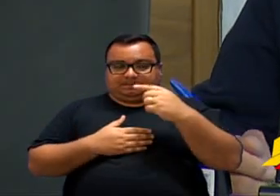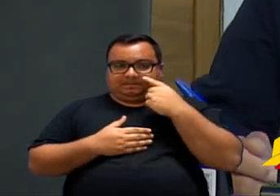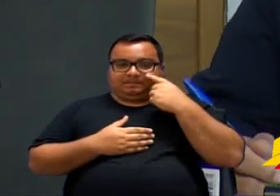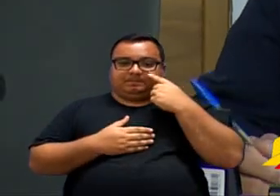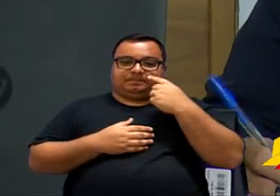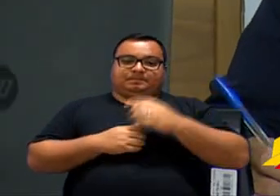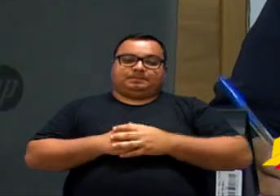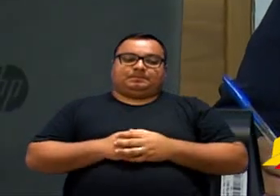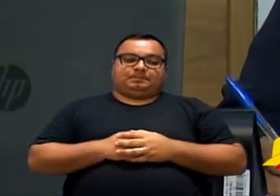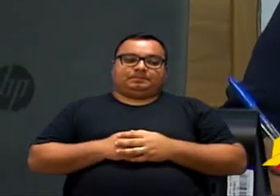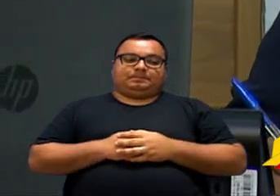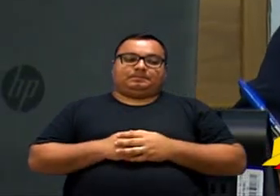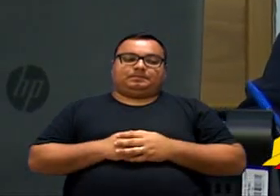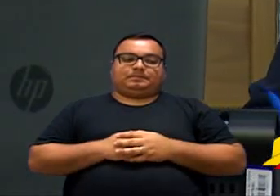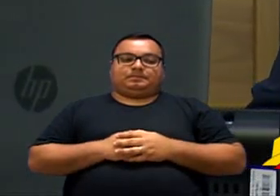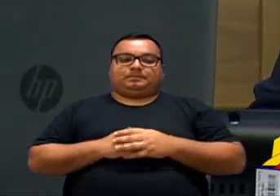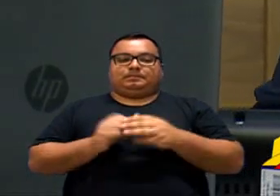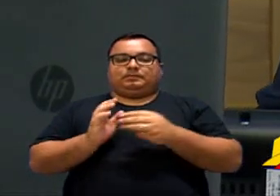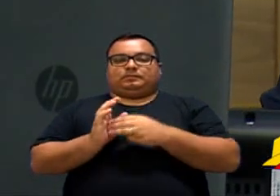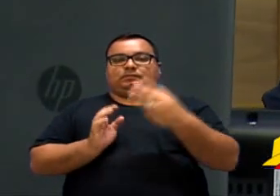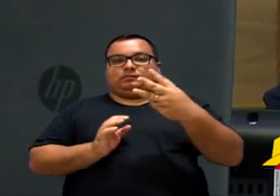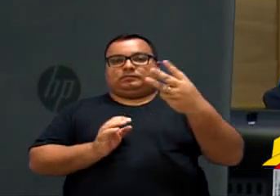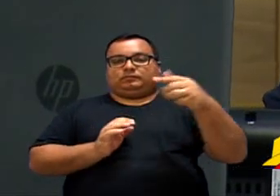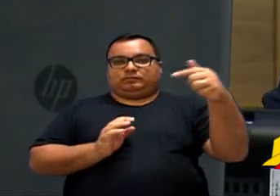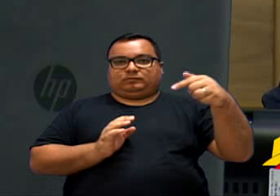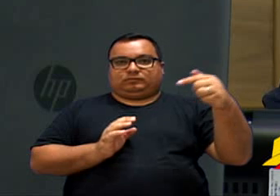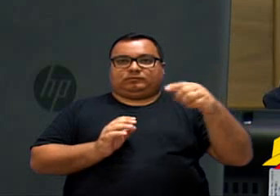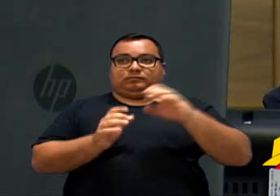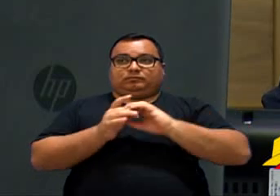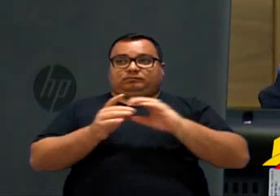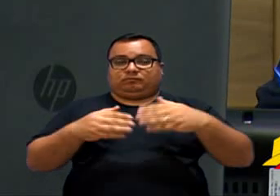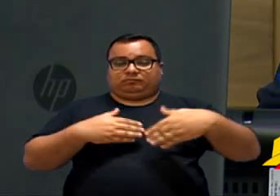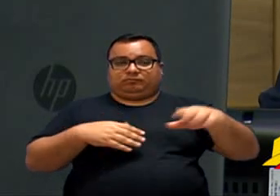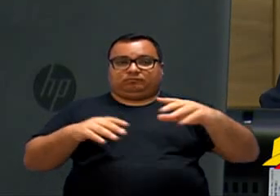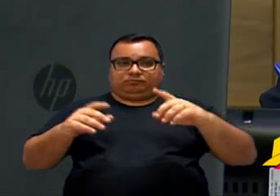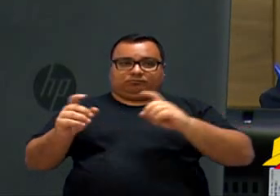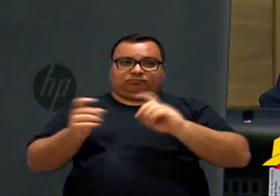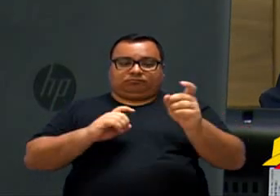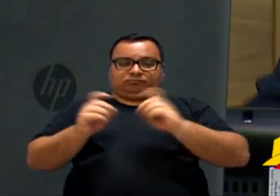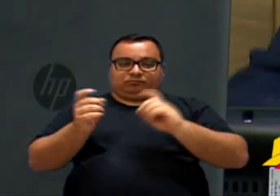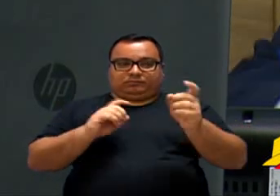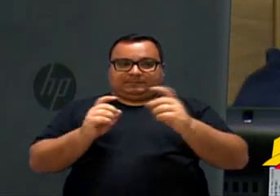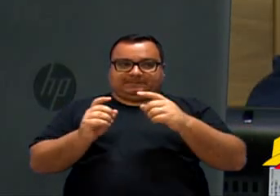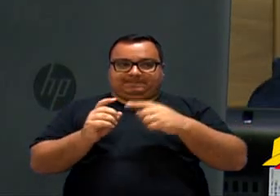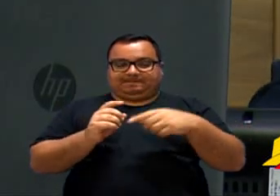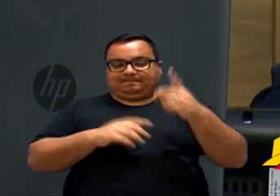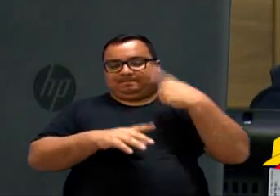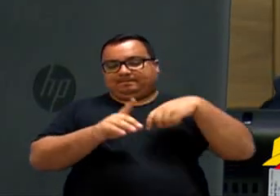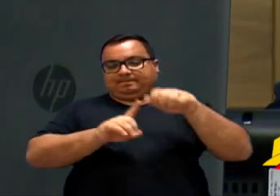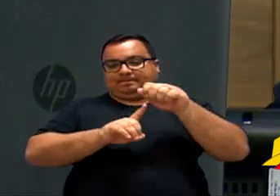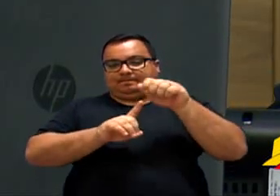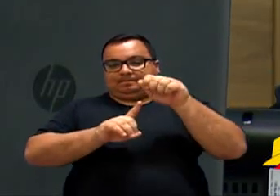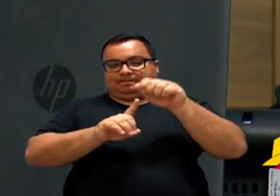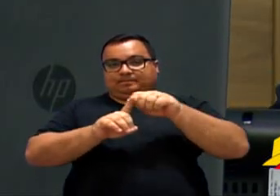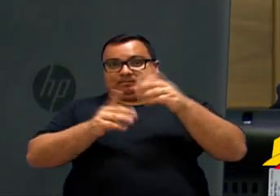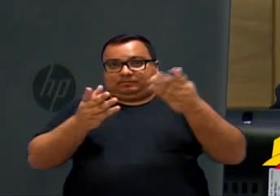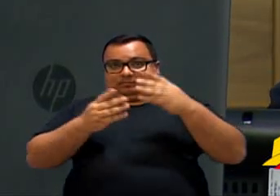para a 37ª sessão extraordinária realizada no dia 27 de setembro.